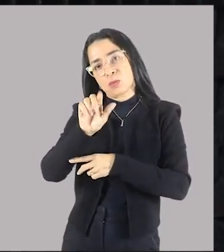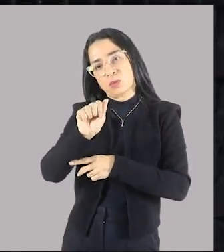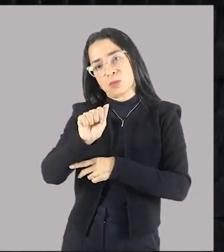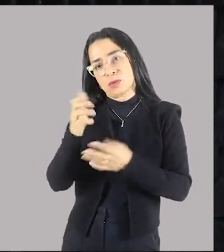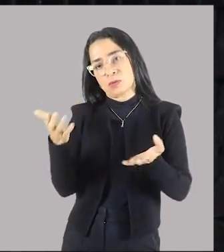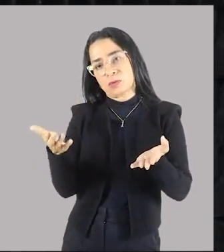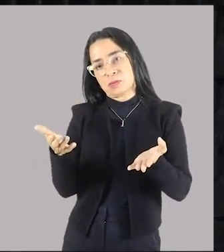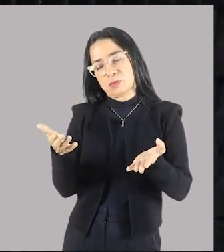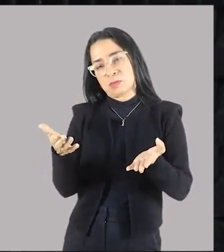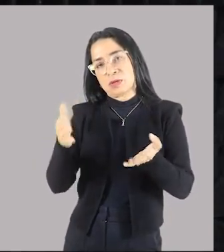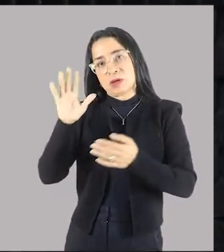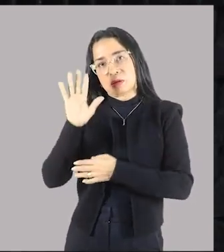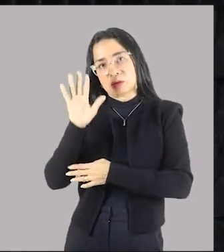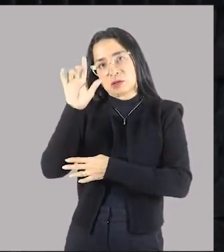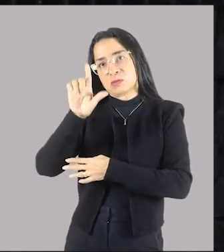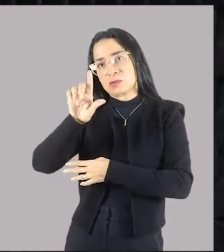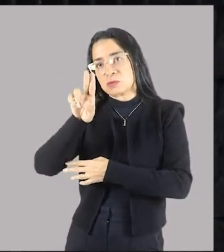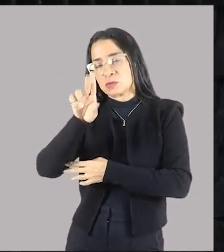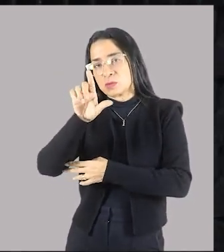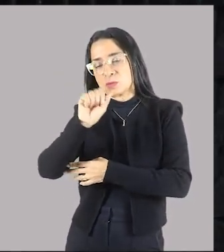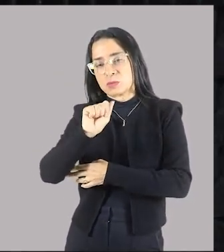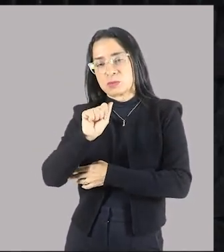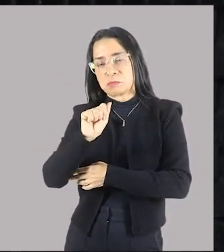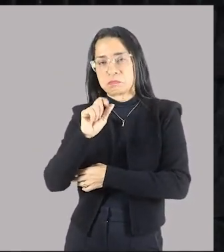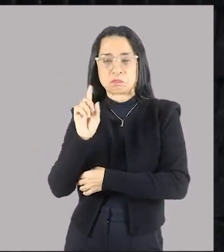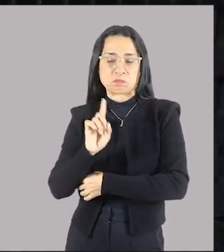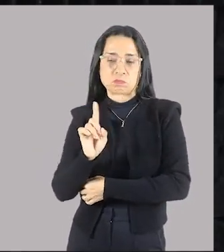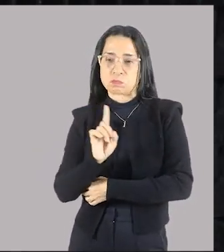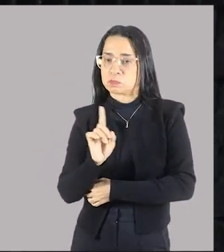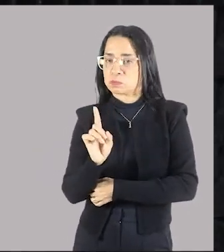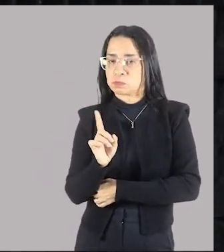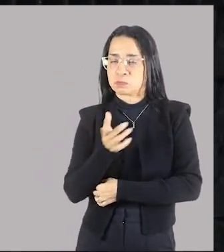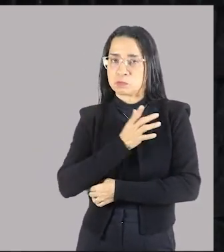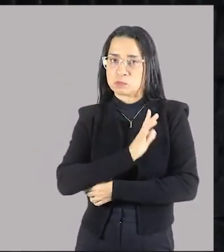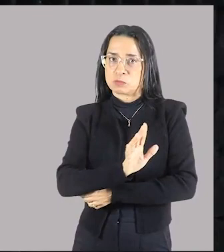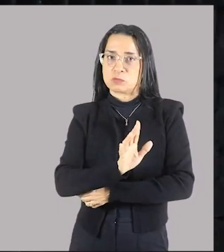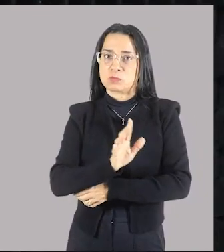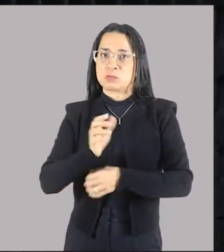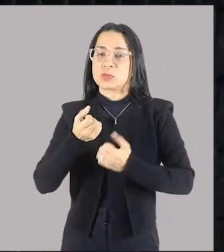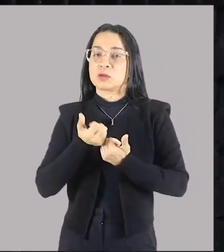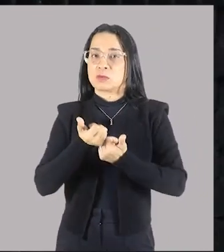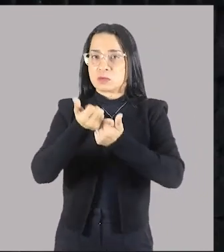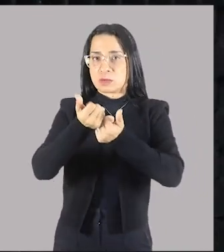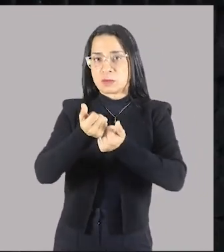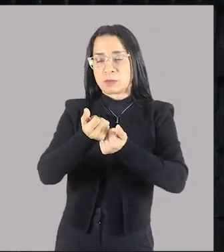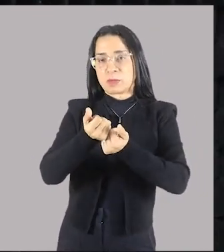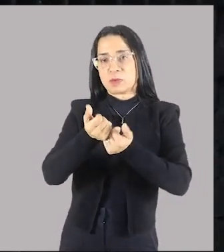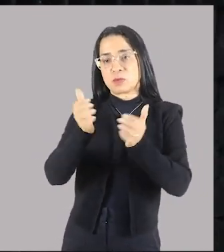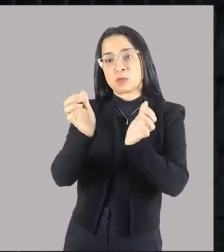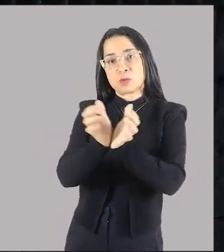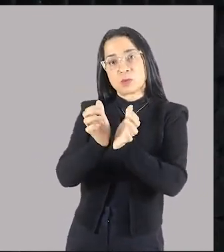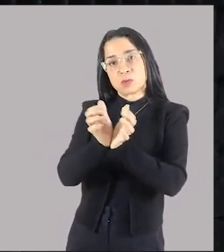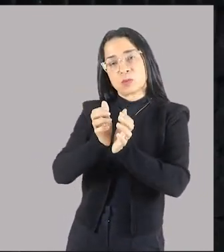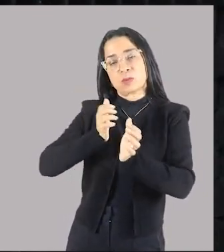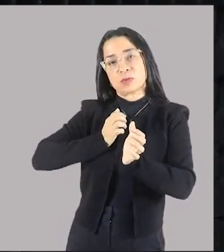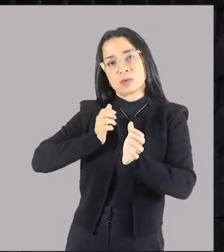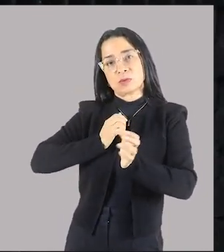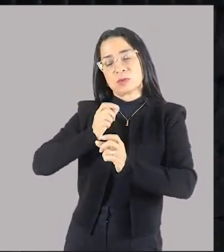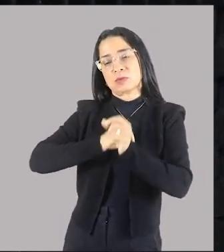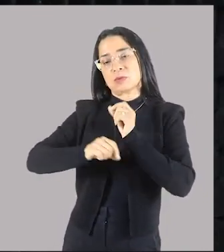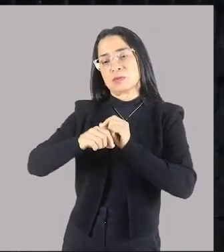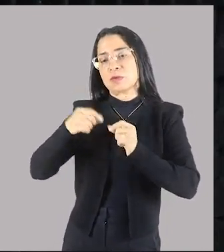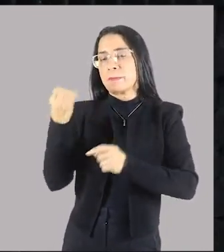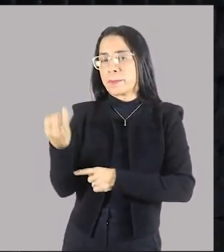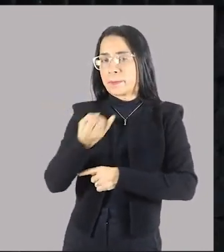Lula. E o apoio das elites econômicas foi muito importante para a vitória de Collor. As elites,